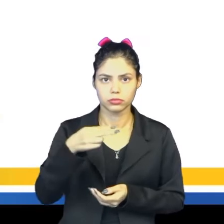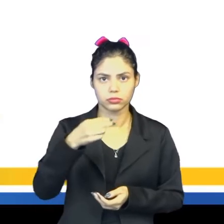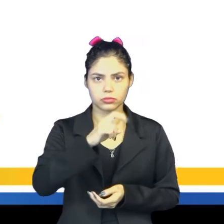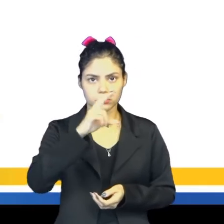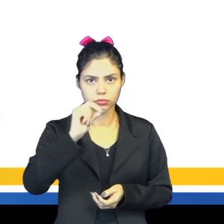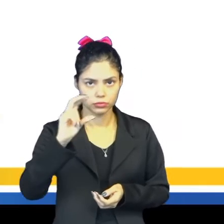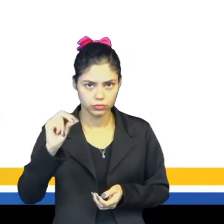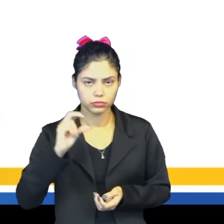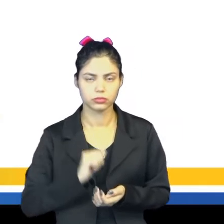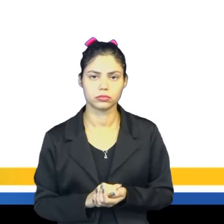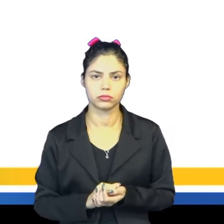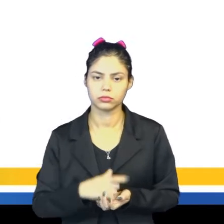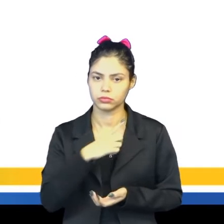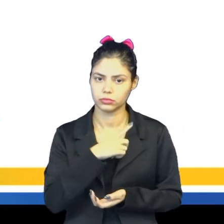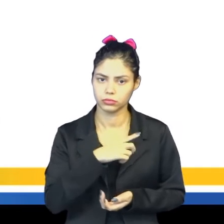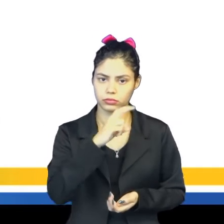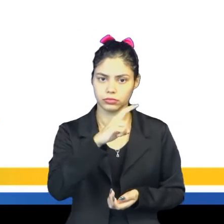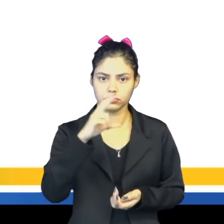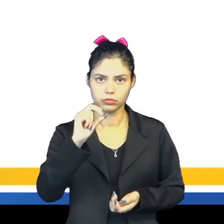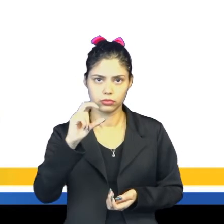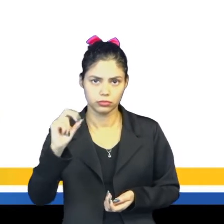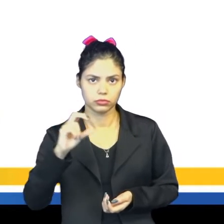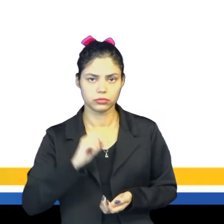temos aí 500 decilitros.